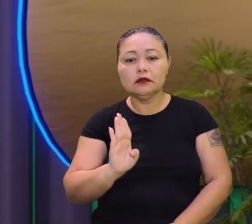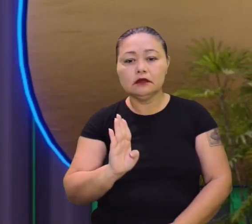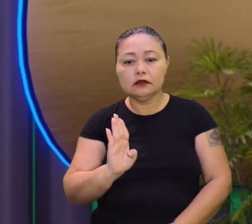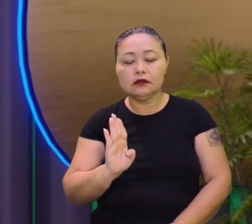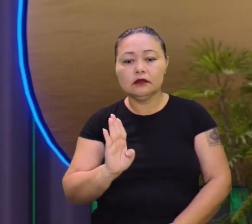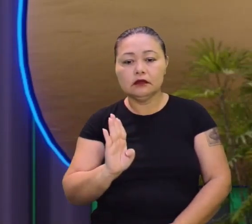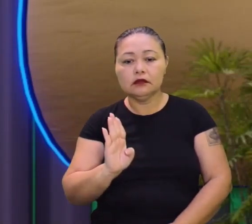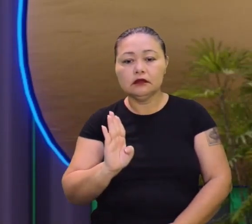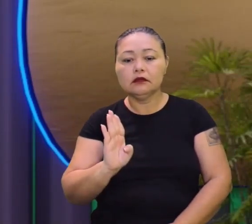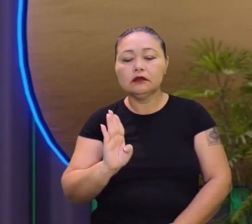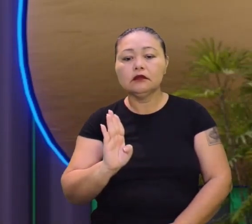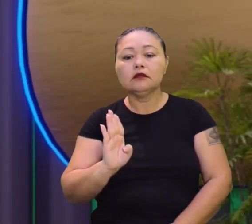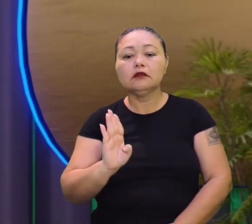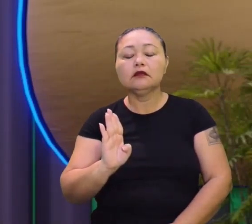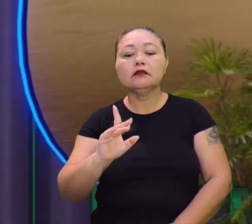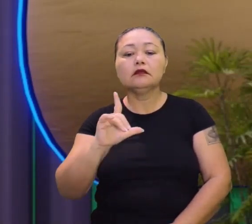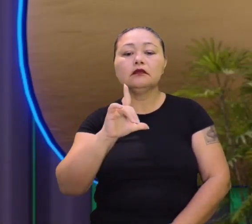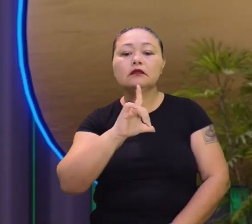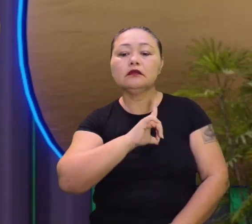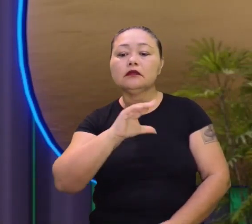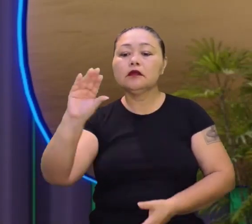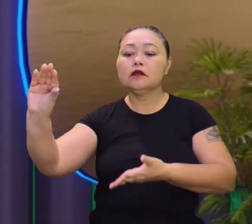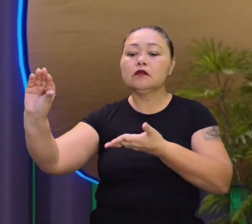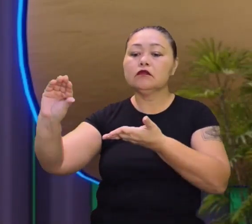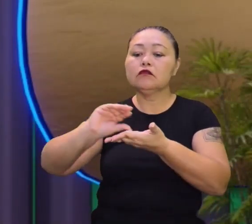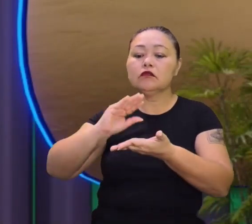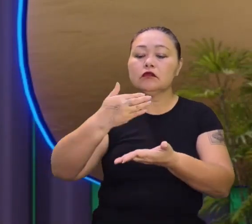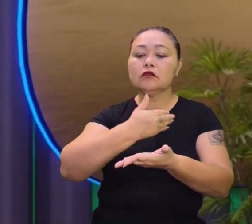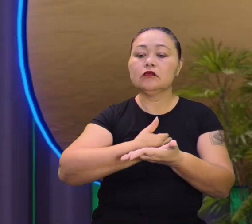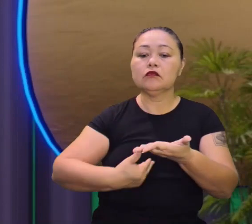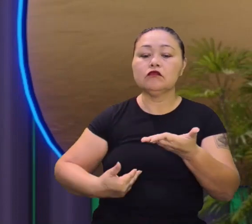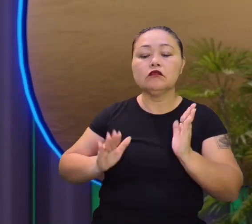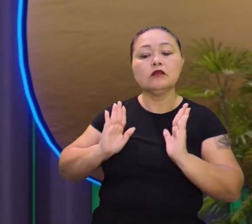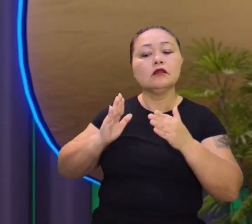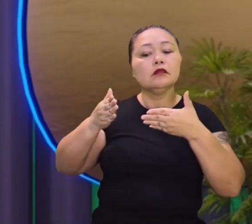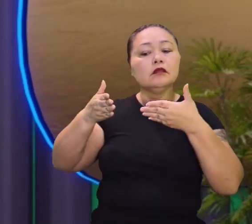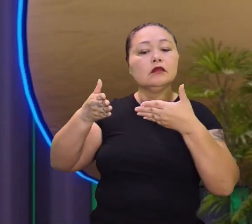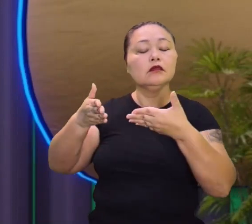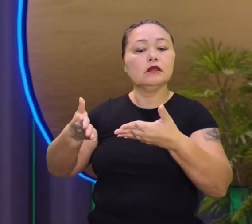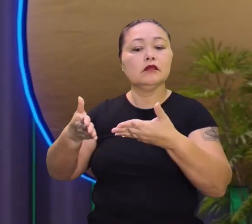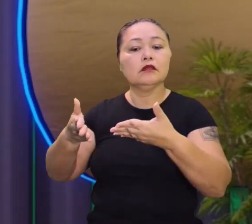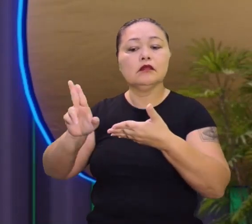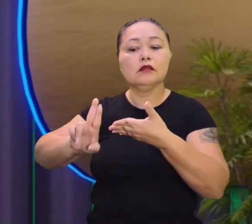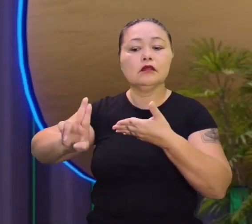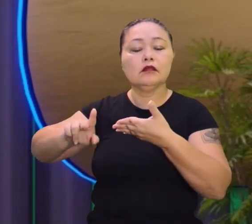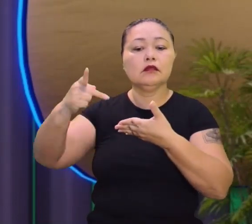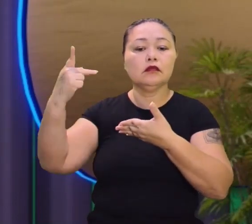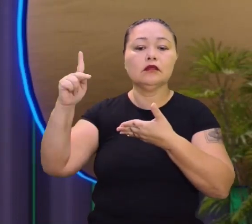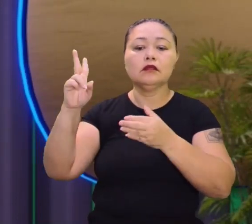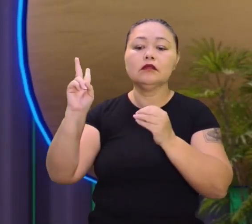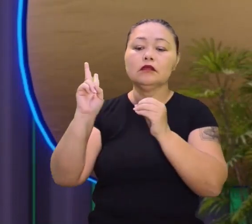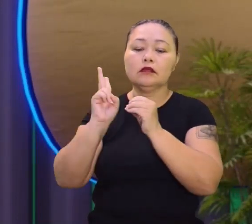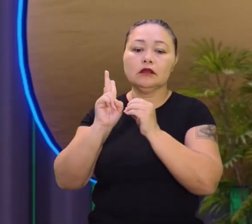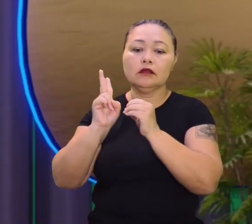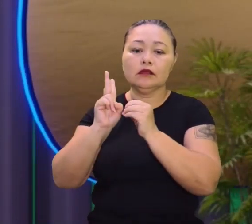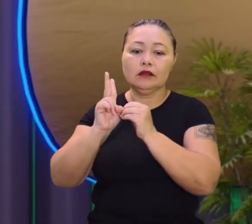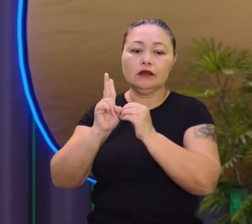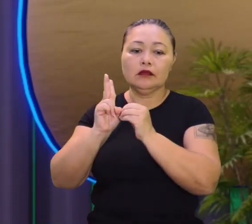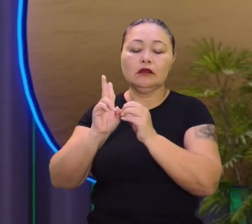lá para onde eu trabalhava, pelo hospital de base, eles têm uma verba pública exclusiva para ser usada com os